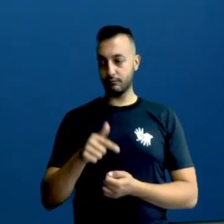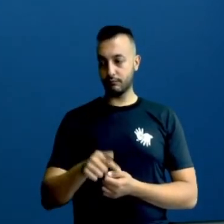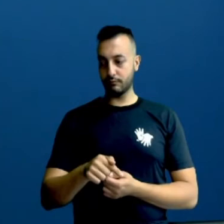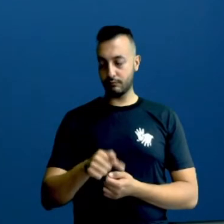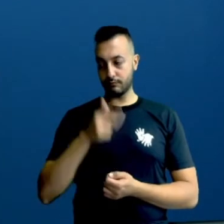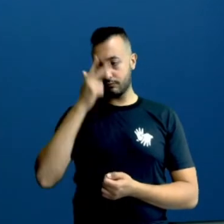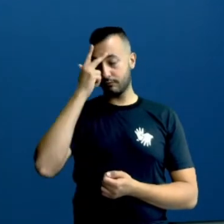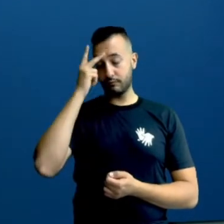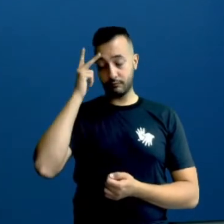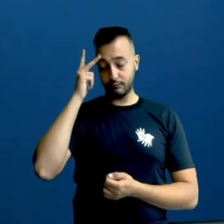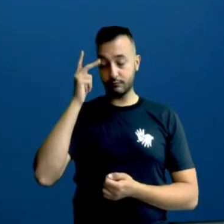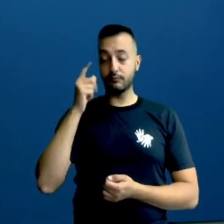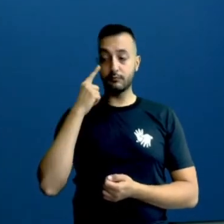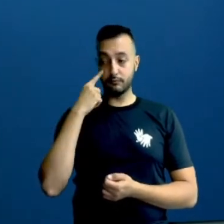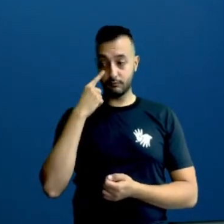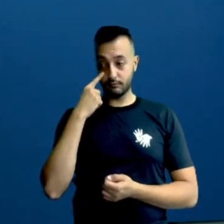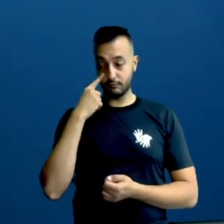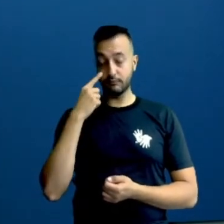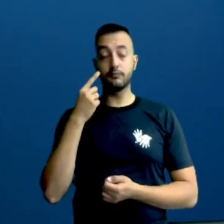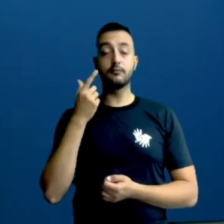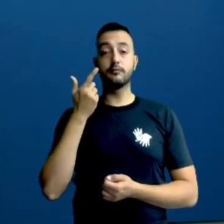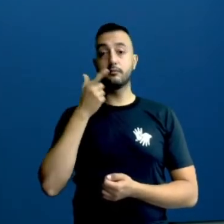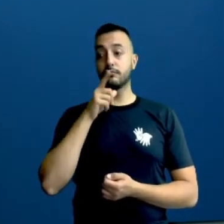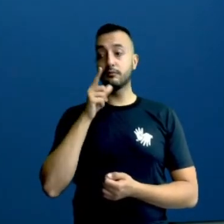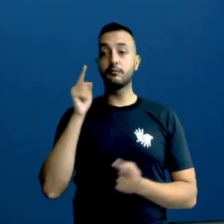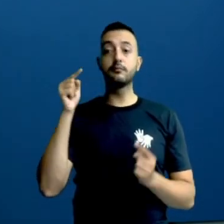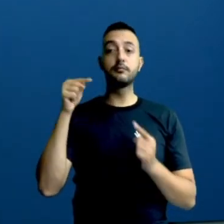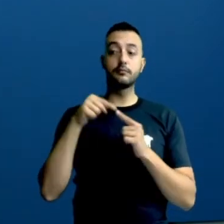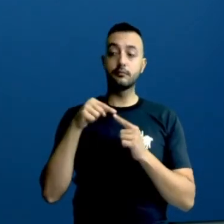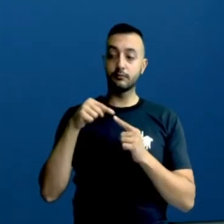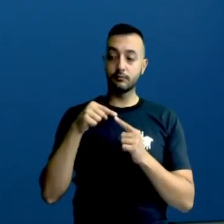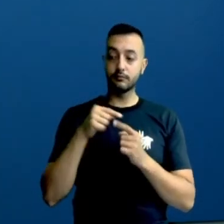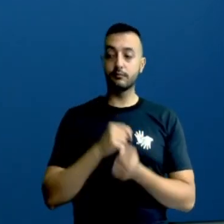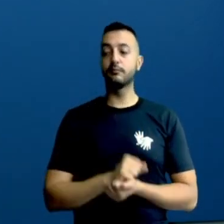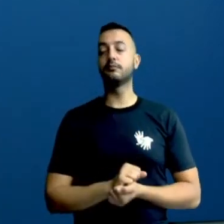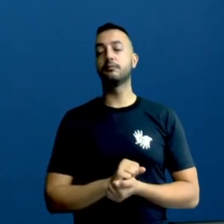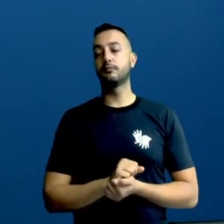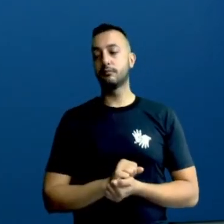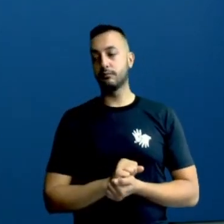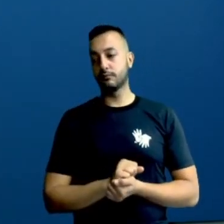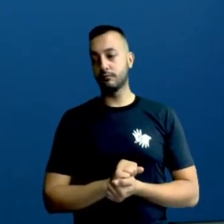103.317 habitantes. Vamos conferir lá nos dados que ele obteve.